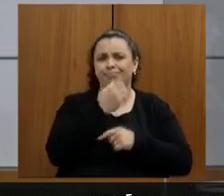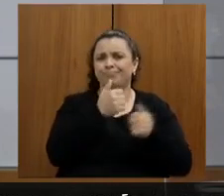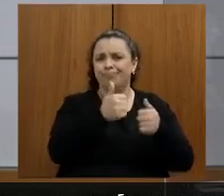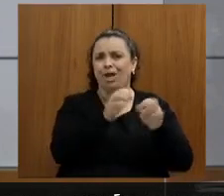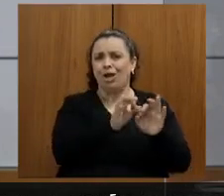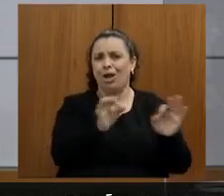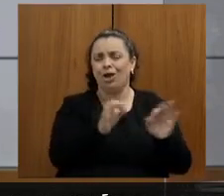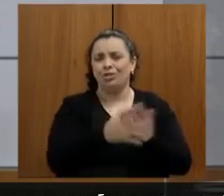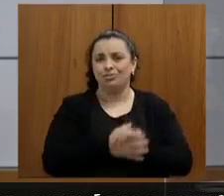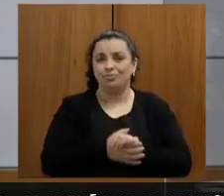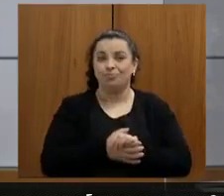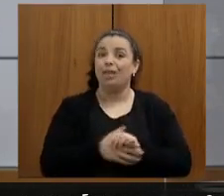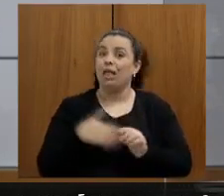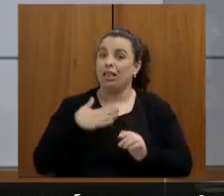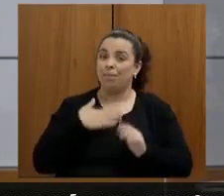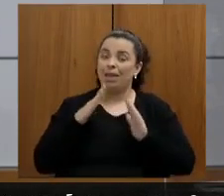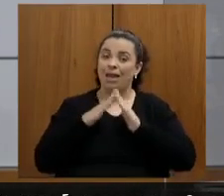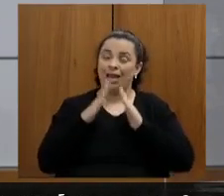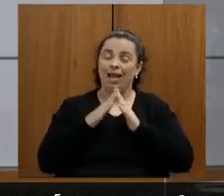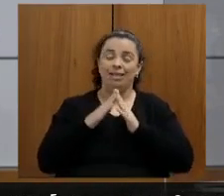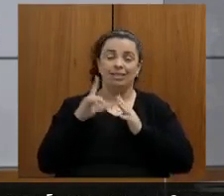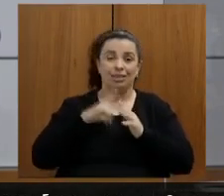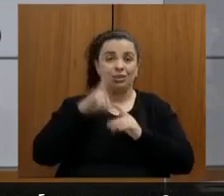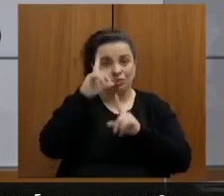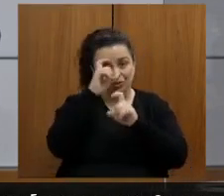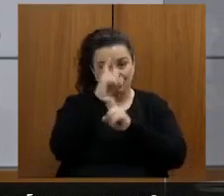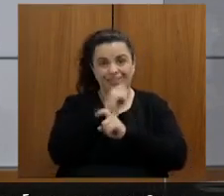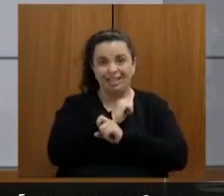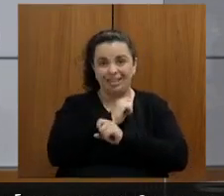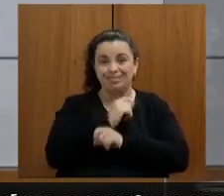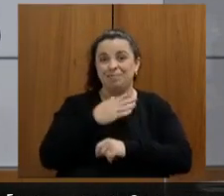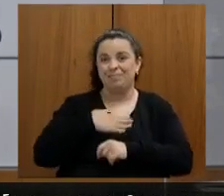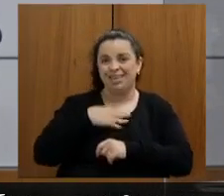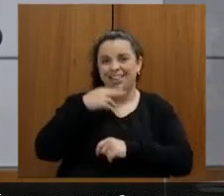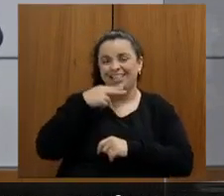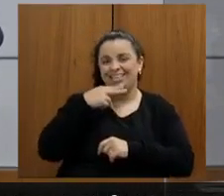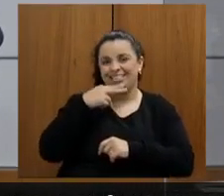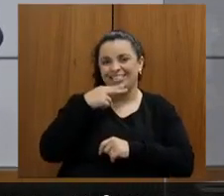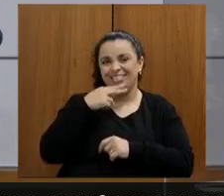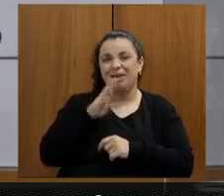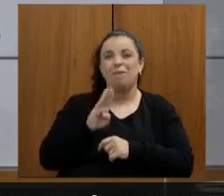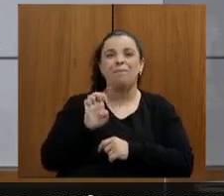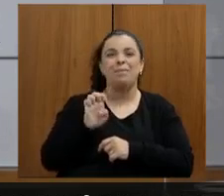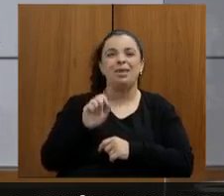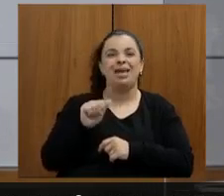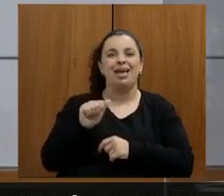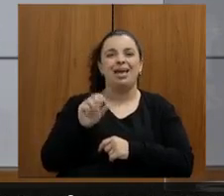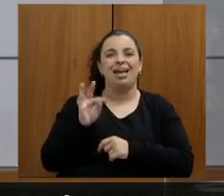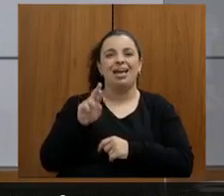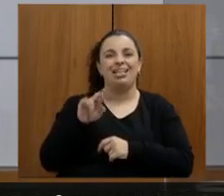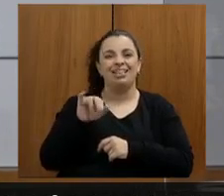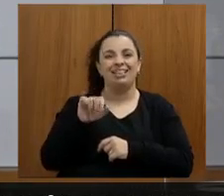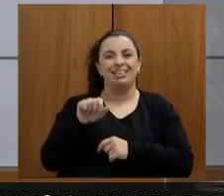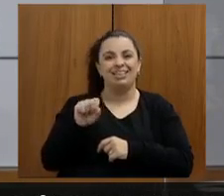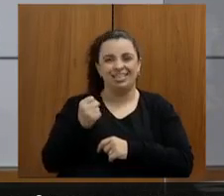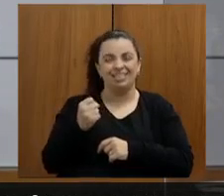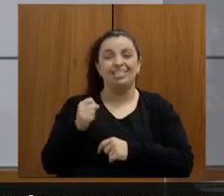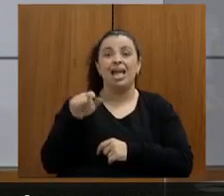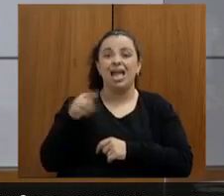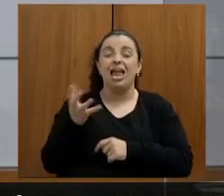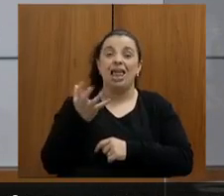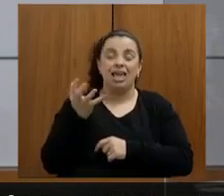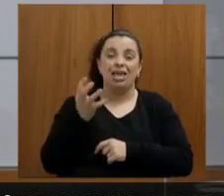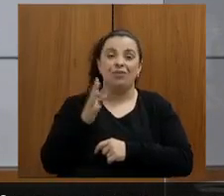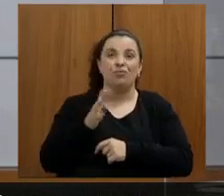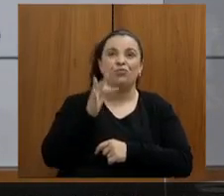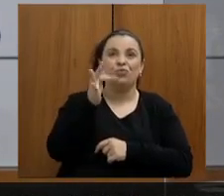na minha família porque minha netinha Beatriz quer ser bombeira tô meio preocupado vai fazer cinco anos